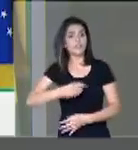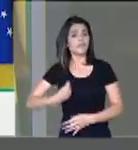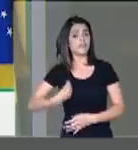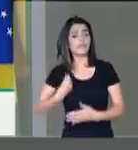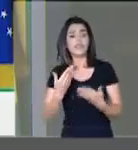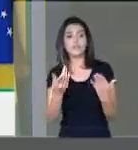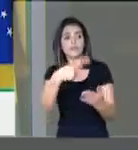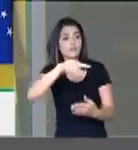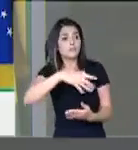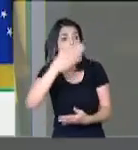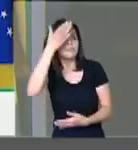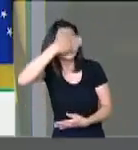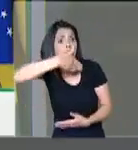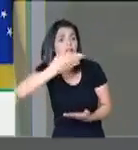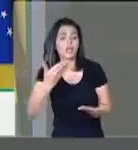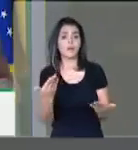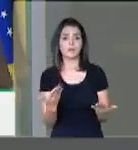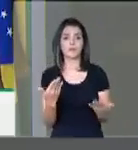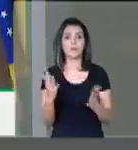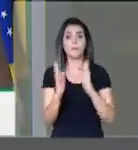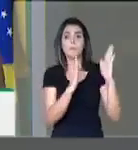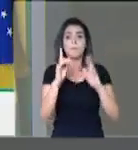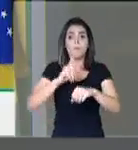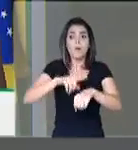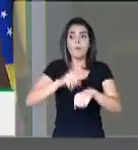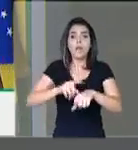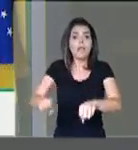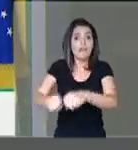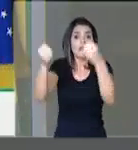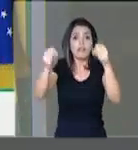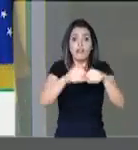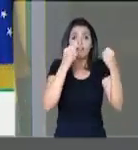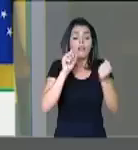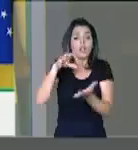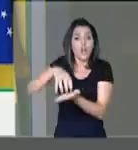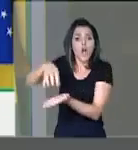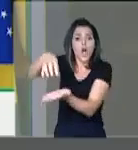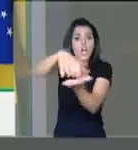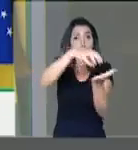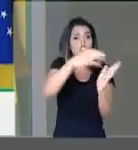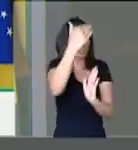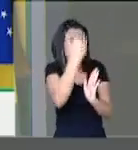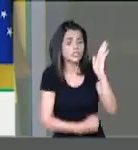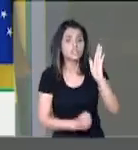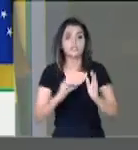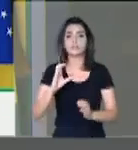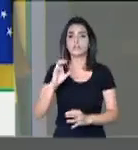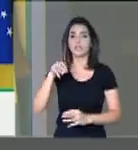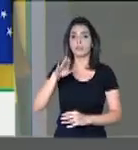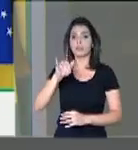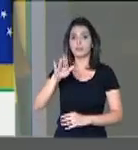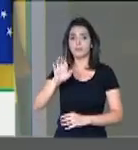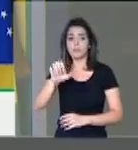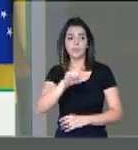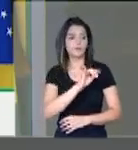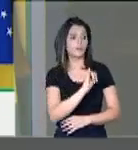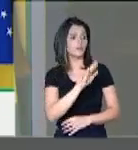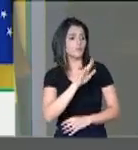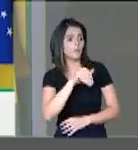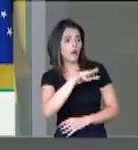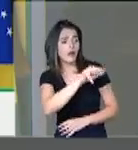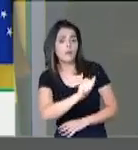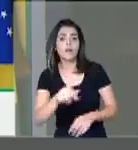é possível que num momento de desmonte dos órgãos ambientais com cortes sejam icm bio e obama